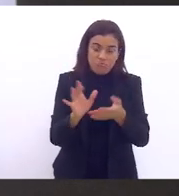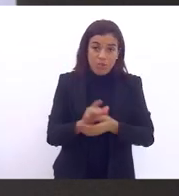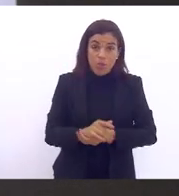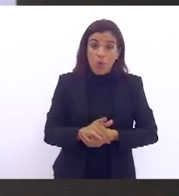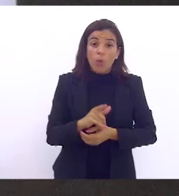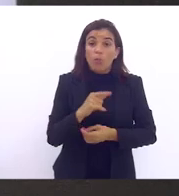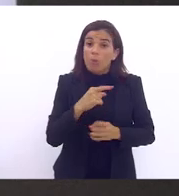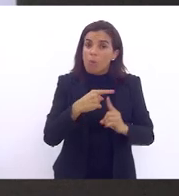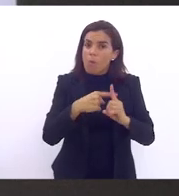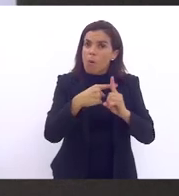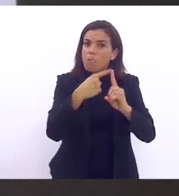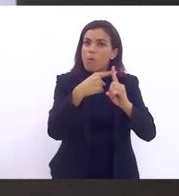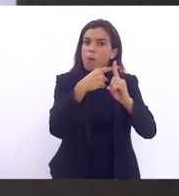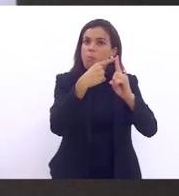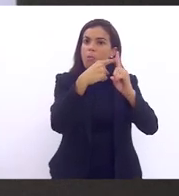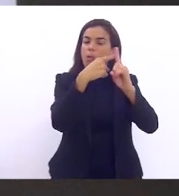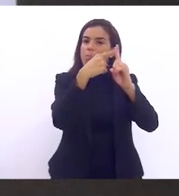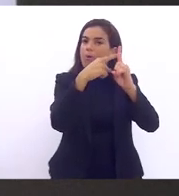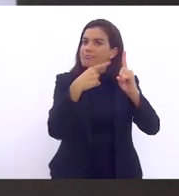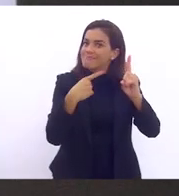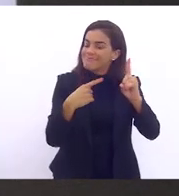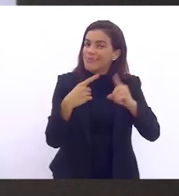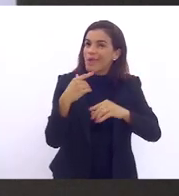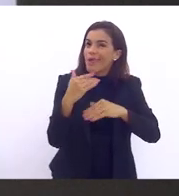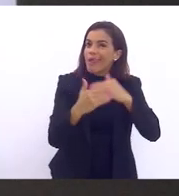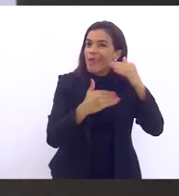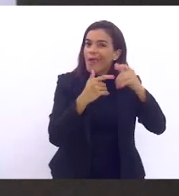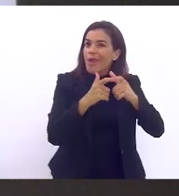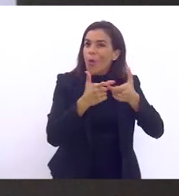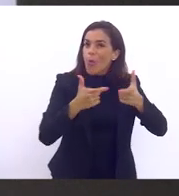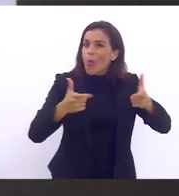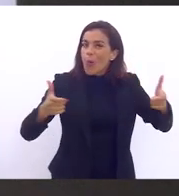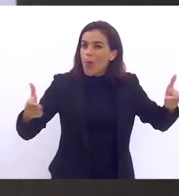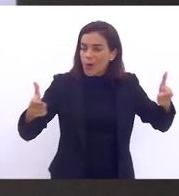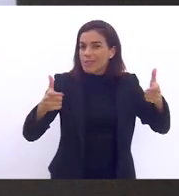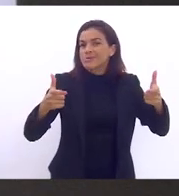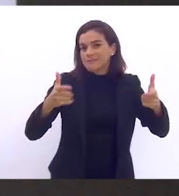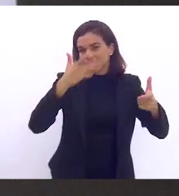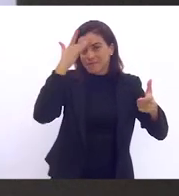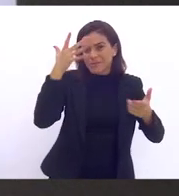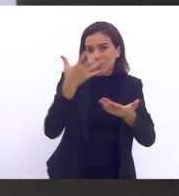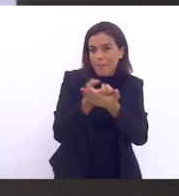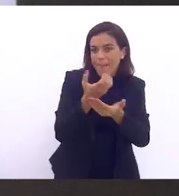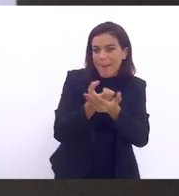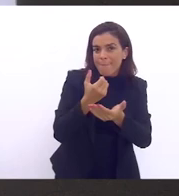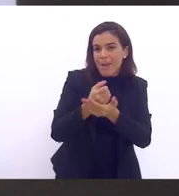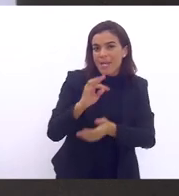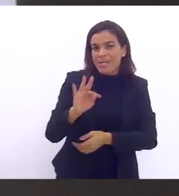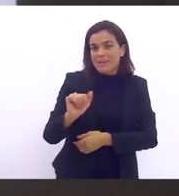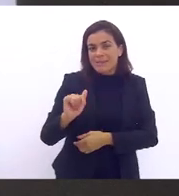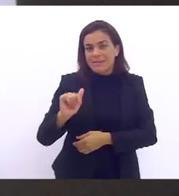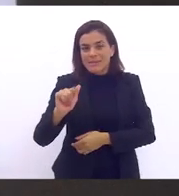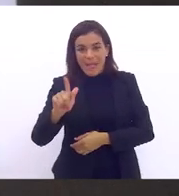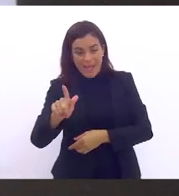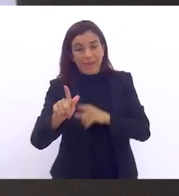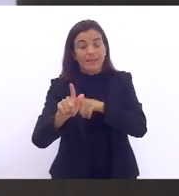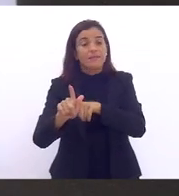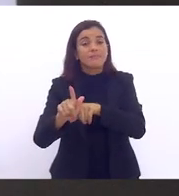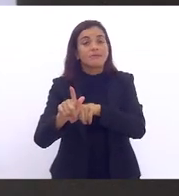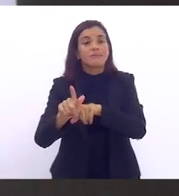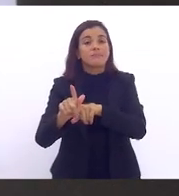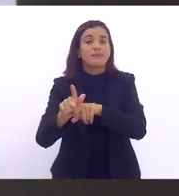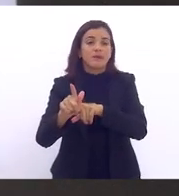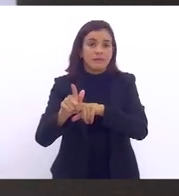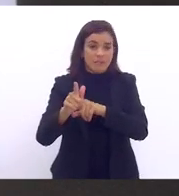resultados positivos eh primeiro o crescimento do número de tags Que nós tínhamos antes da operação eram 38% de tags